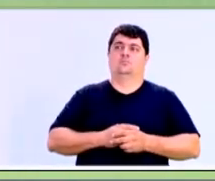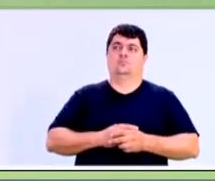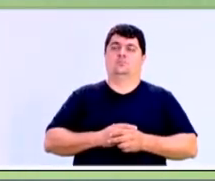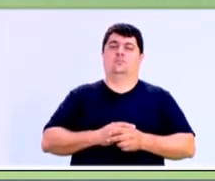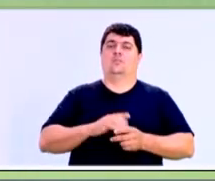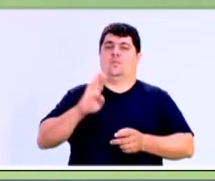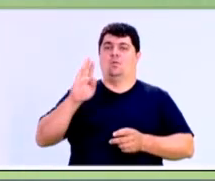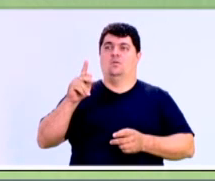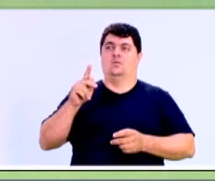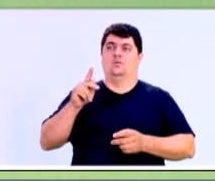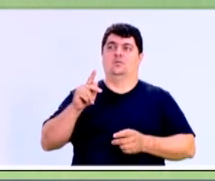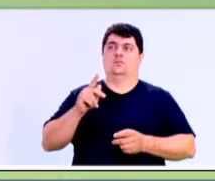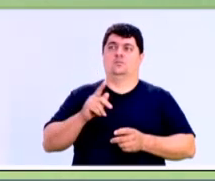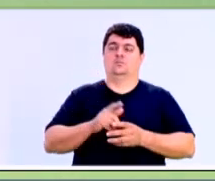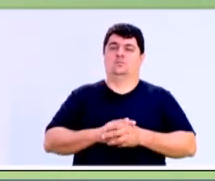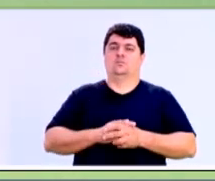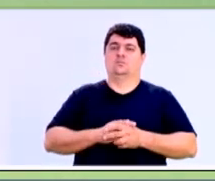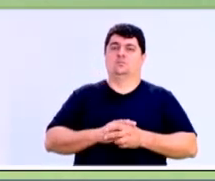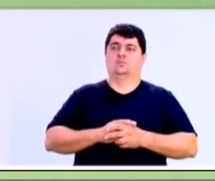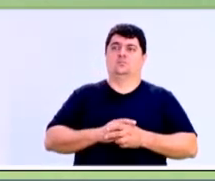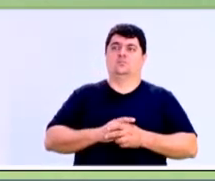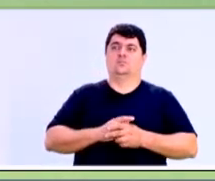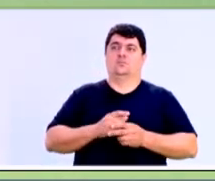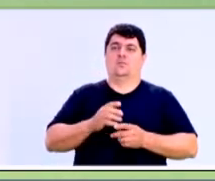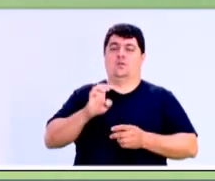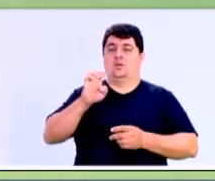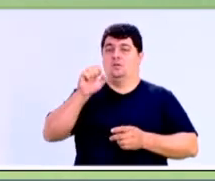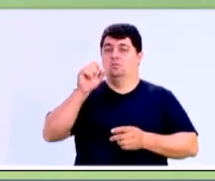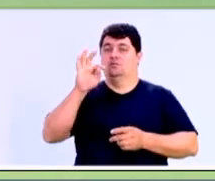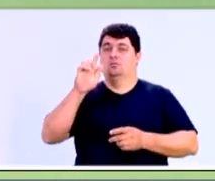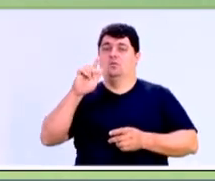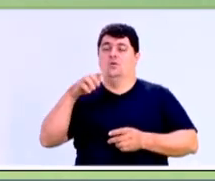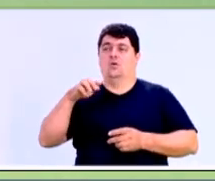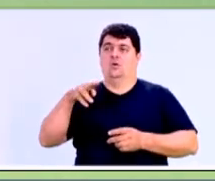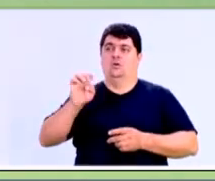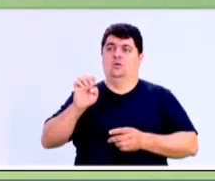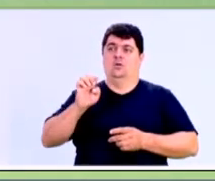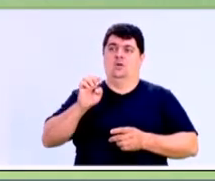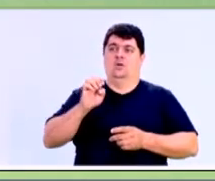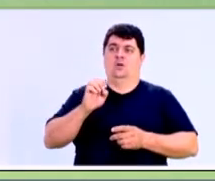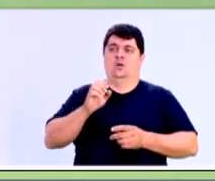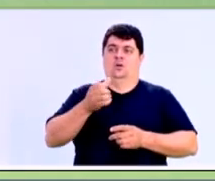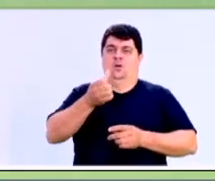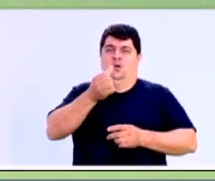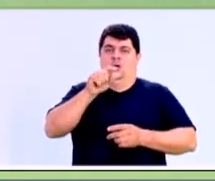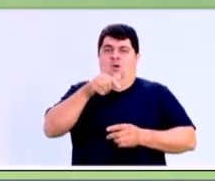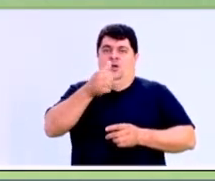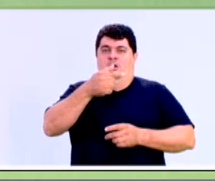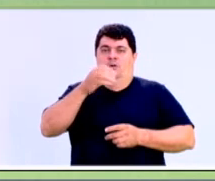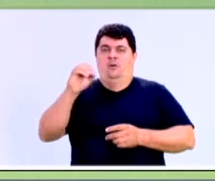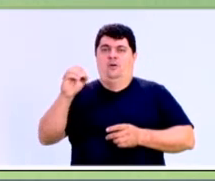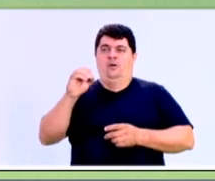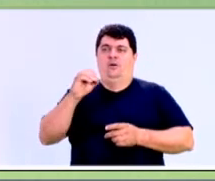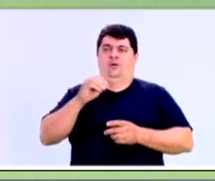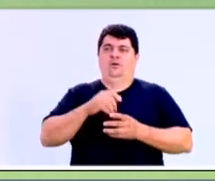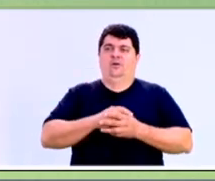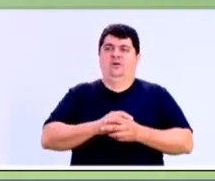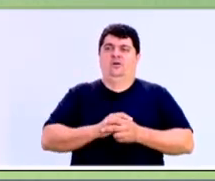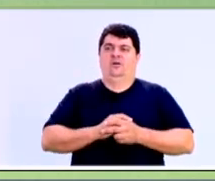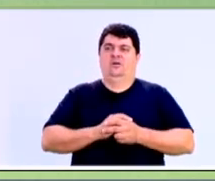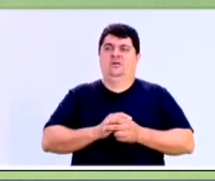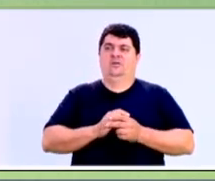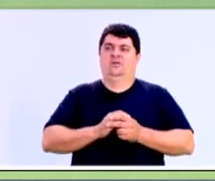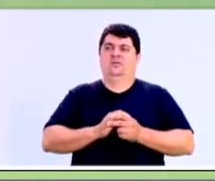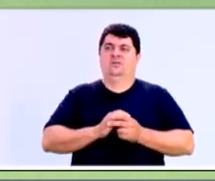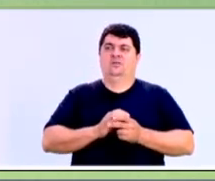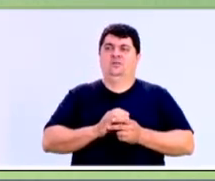estou separando aqui. Aí, qual a informação que eu tenho aqui do estoque? Ó? O estoque inicial é 6.700. Como eu não tenho, só estou tendo